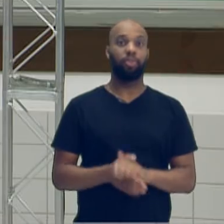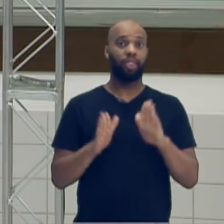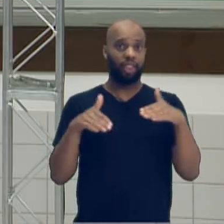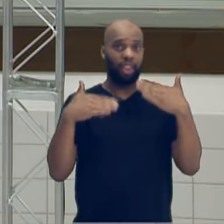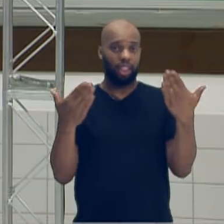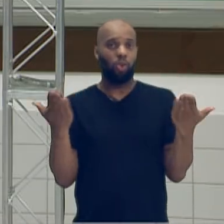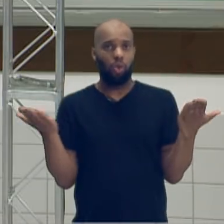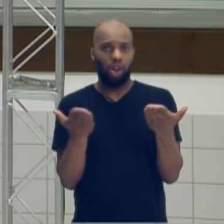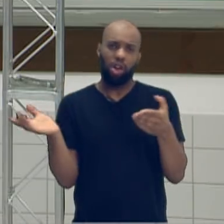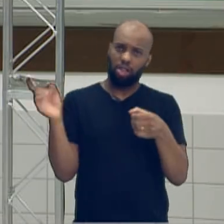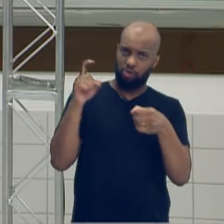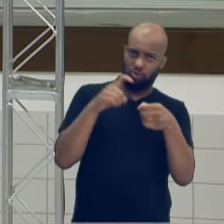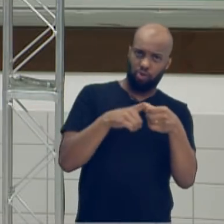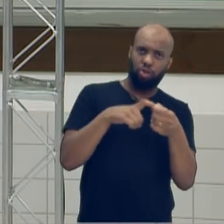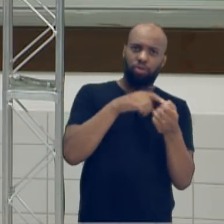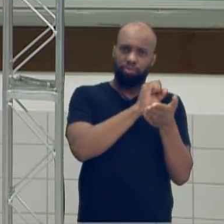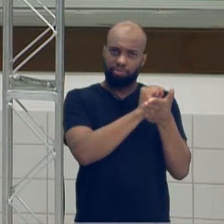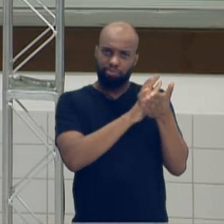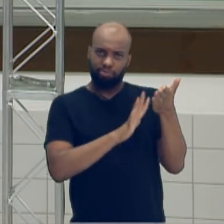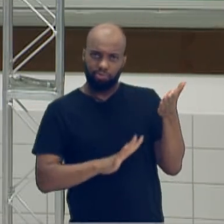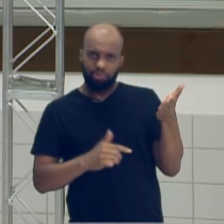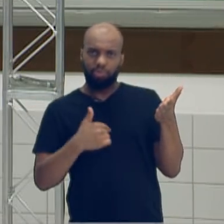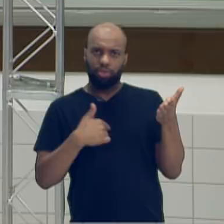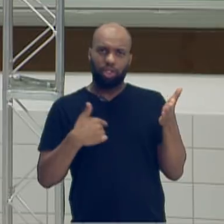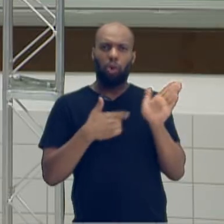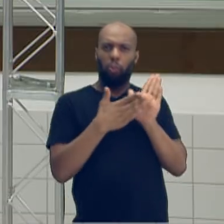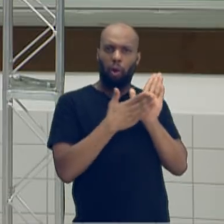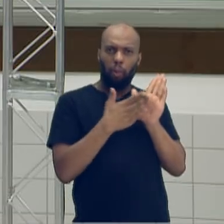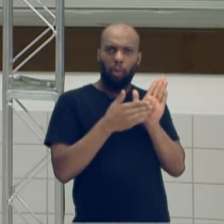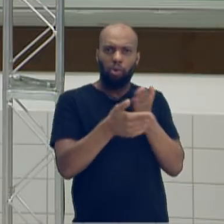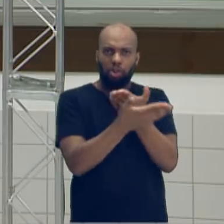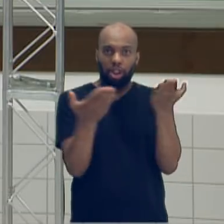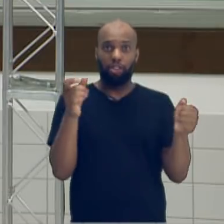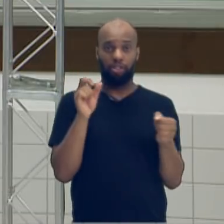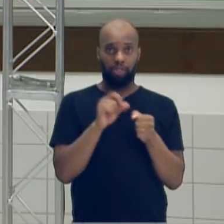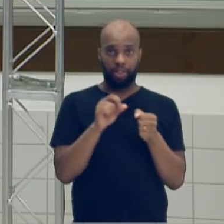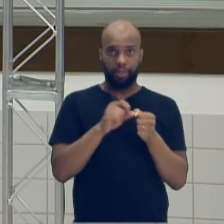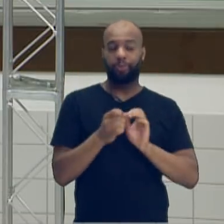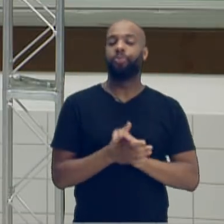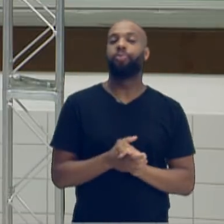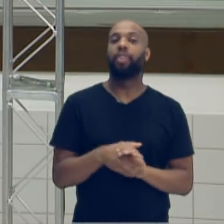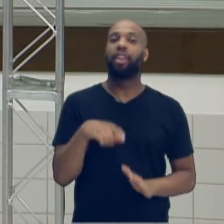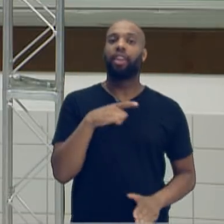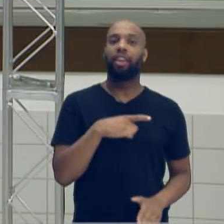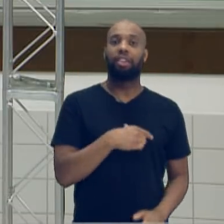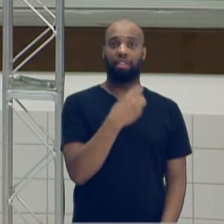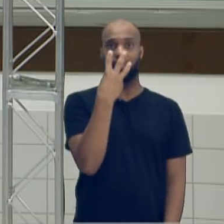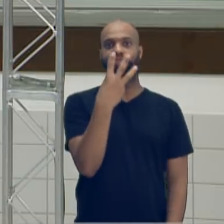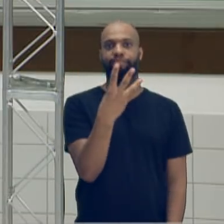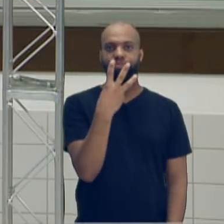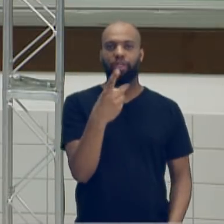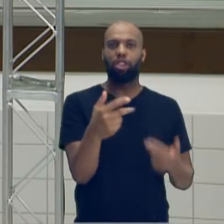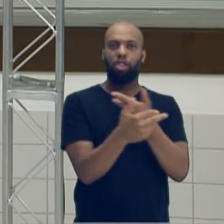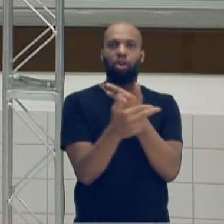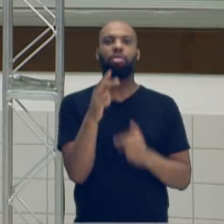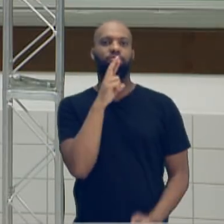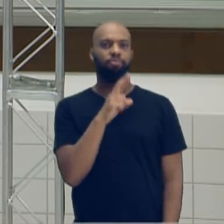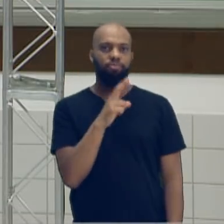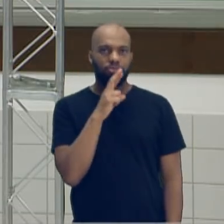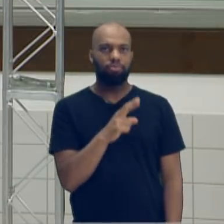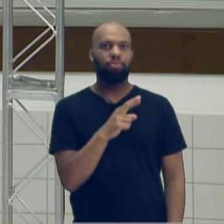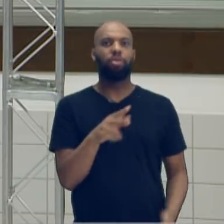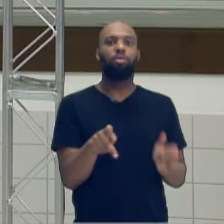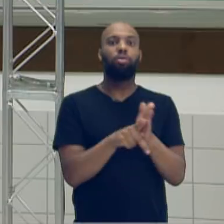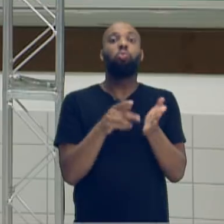Então, pessoal, retomando, né, o exercício que eu acabei propondo para vocês, nós temos aqui 3 itens para fazer